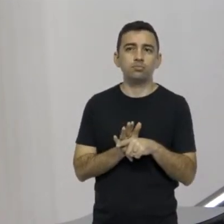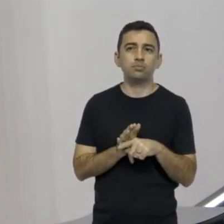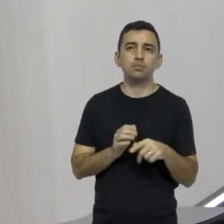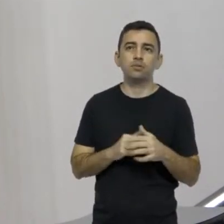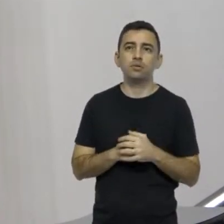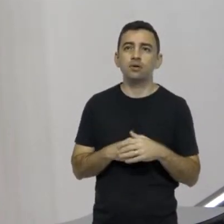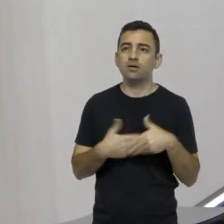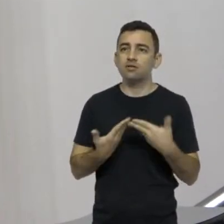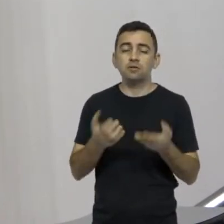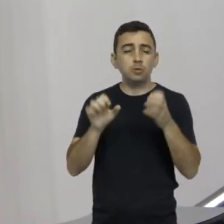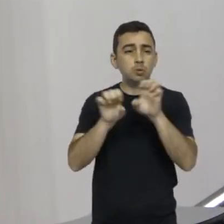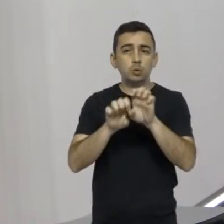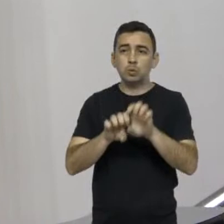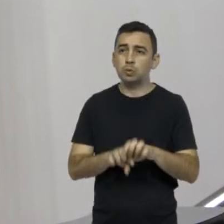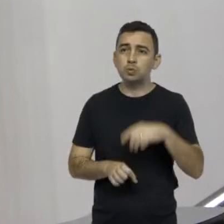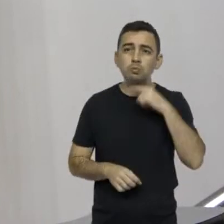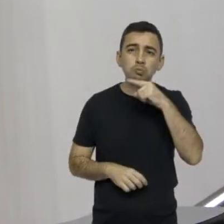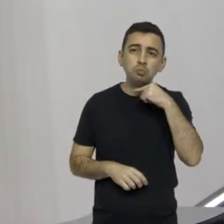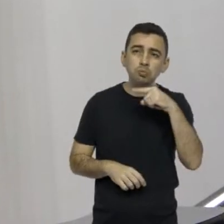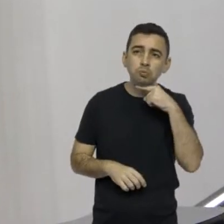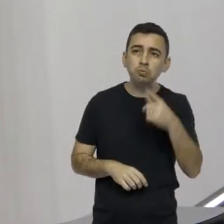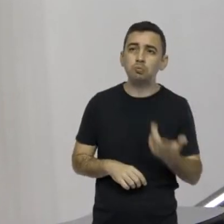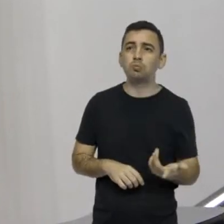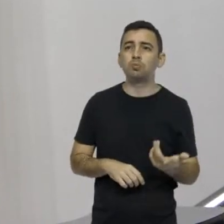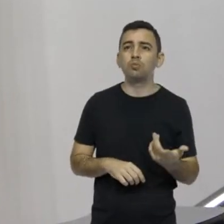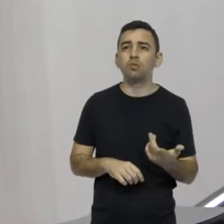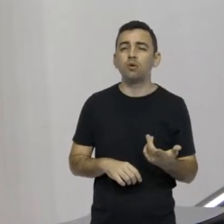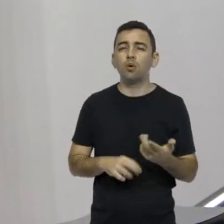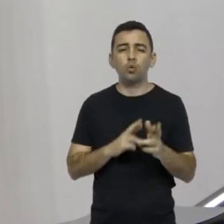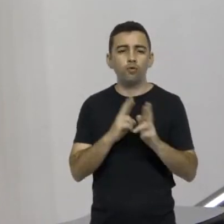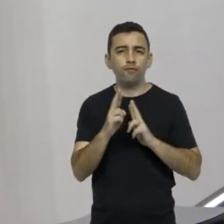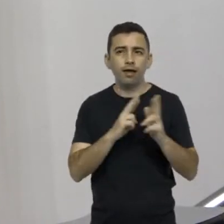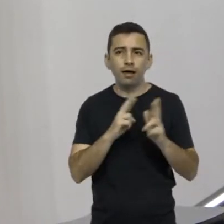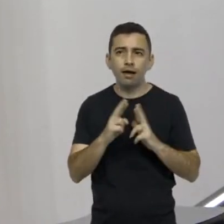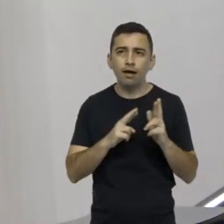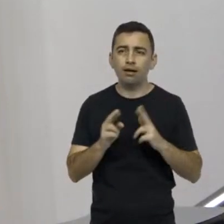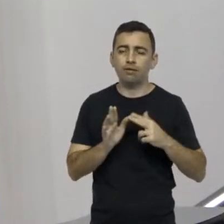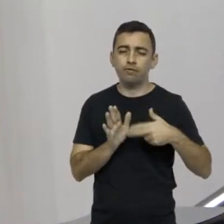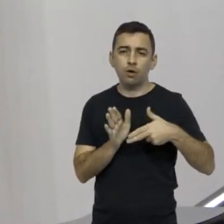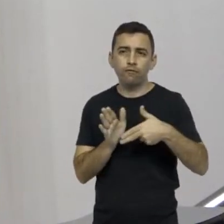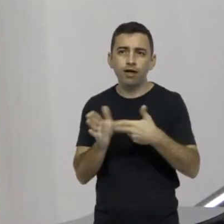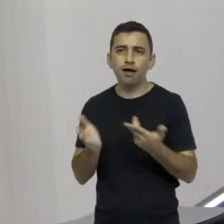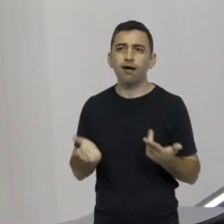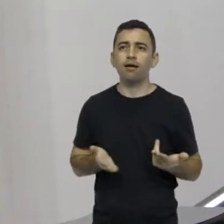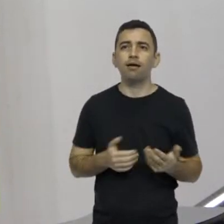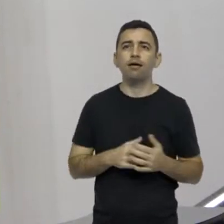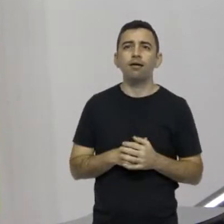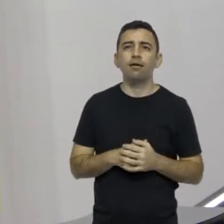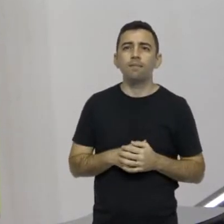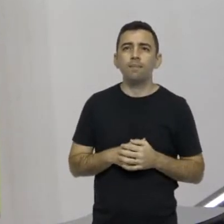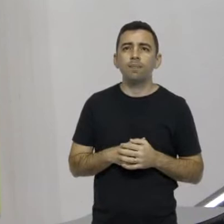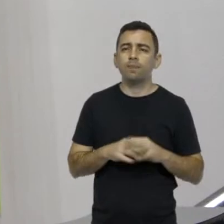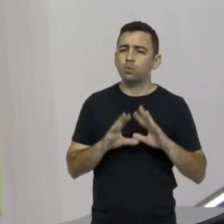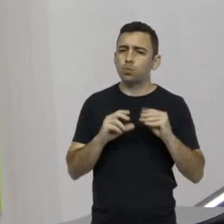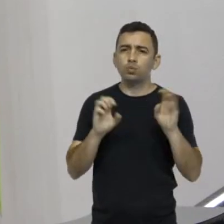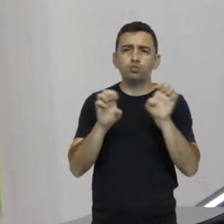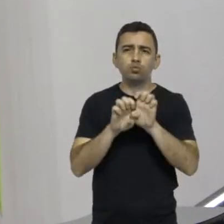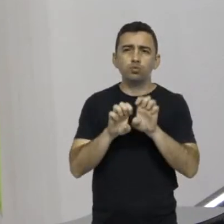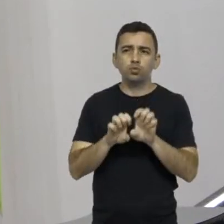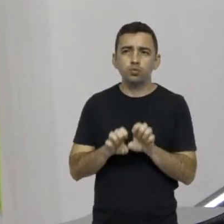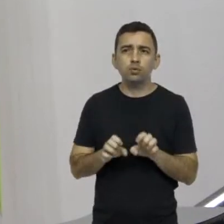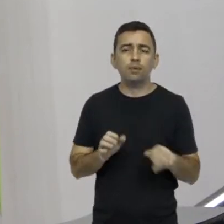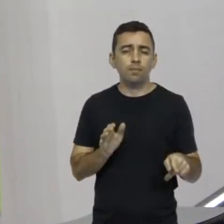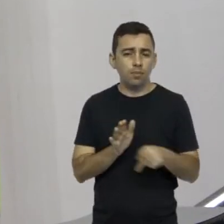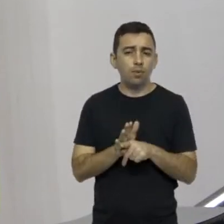tem estrutura viária, rodoviária, ferroviária e toda a infraestrutura que faz